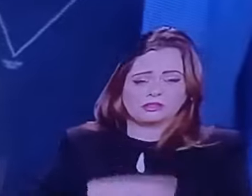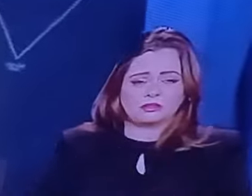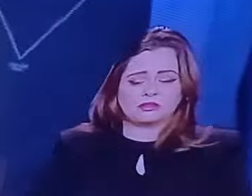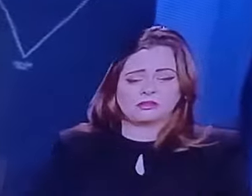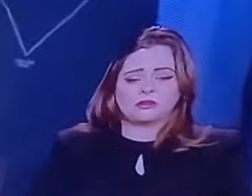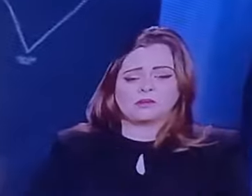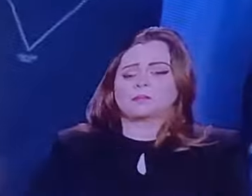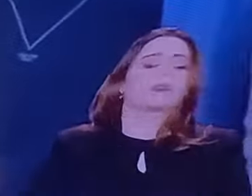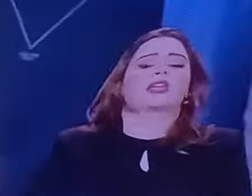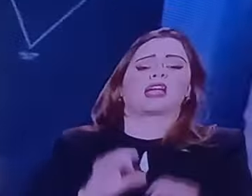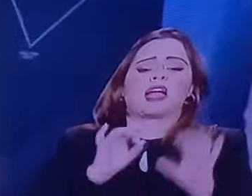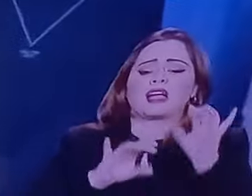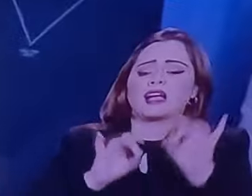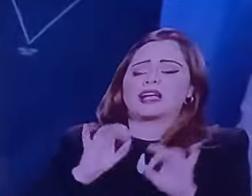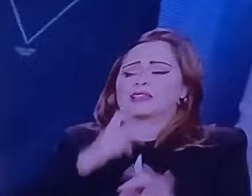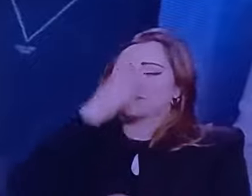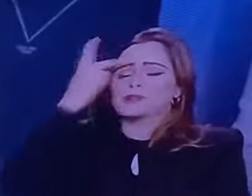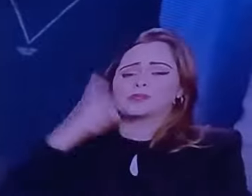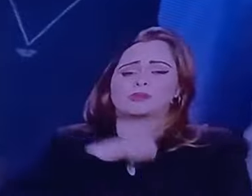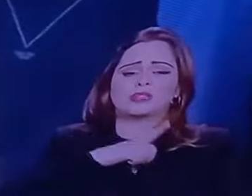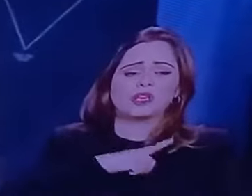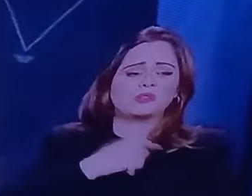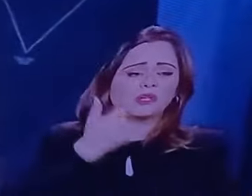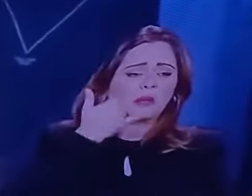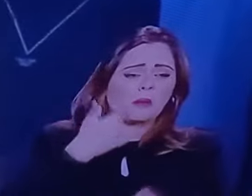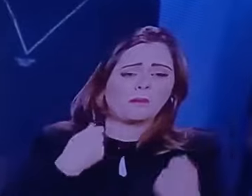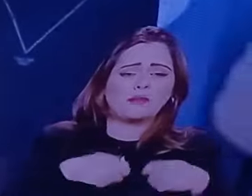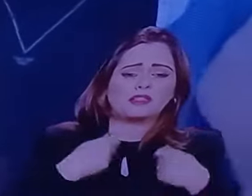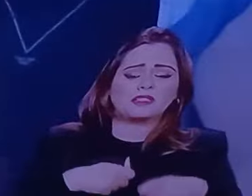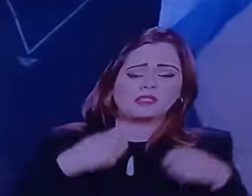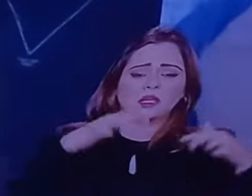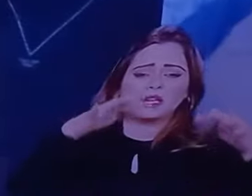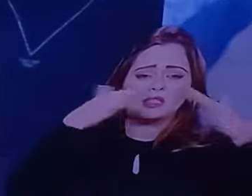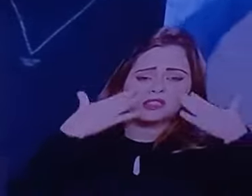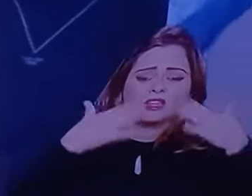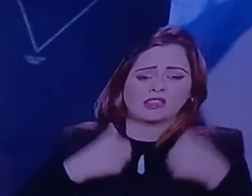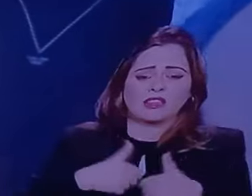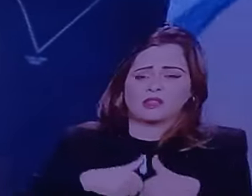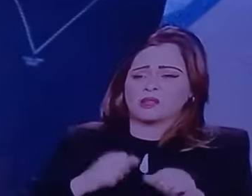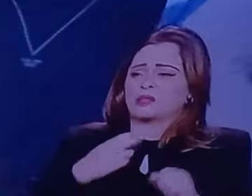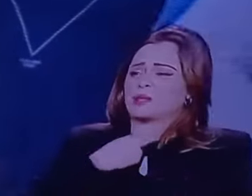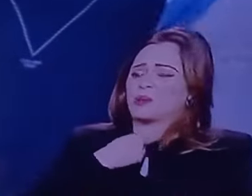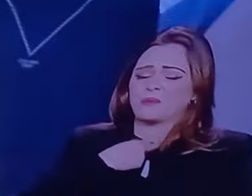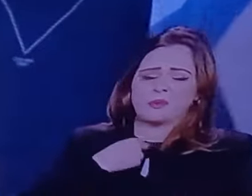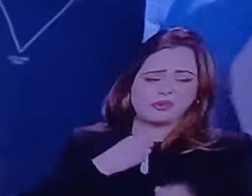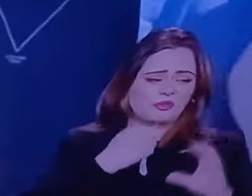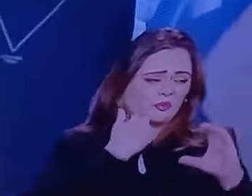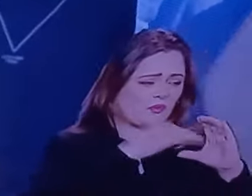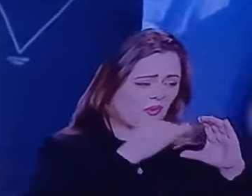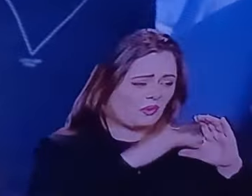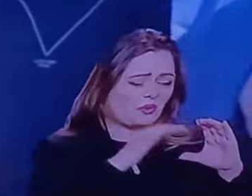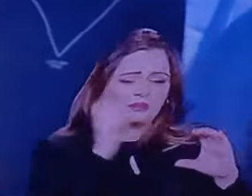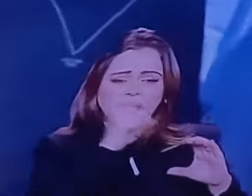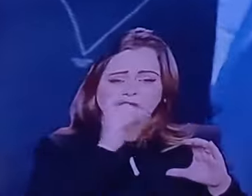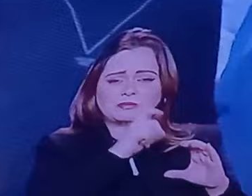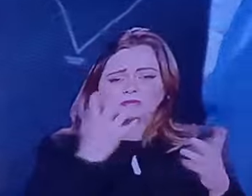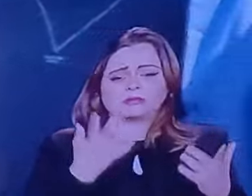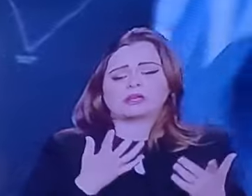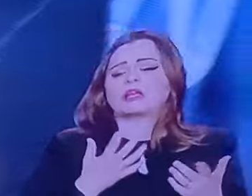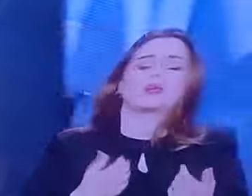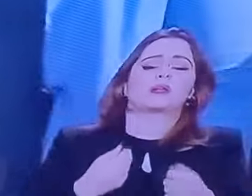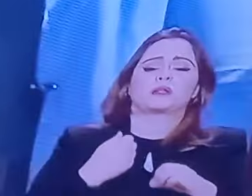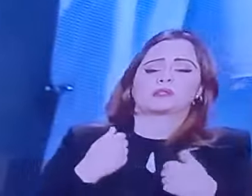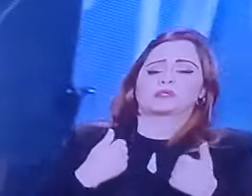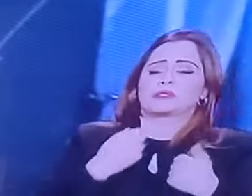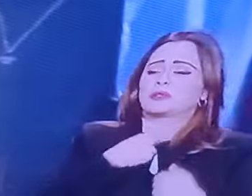celular precisa ficar atento, precisa ficar esperto. Não pode mandar mensagem mentirosa. Não pode